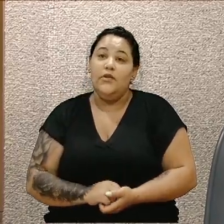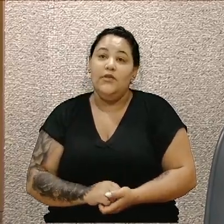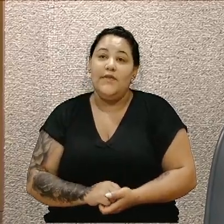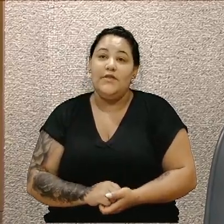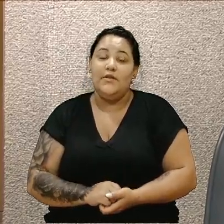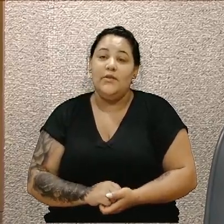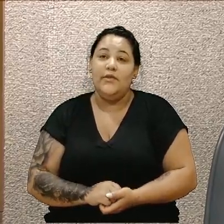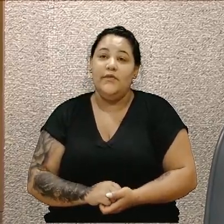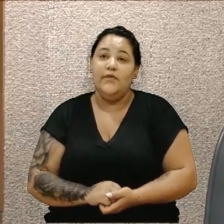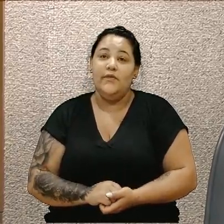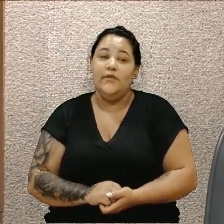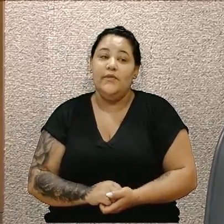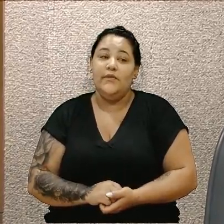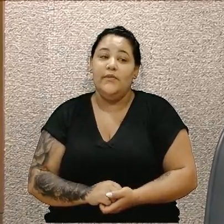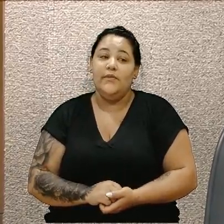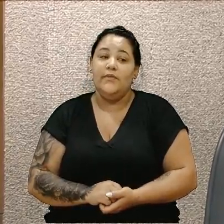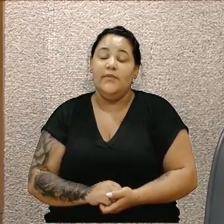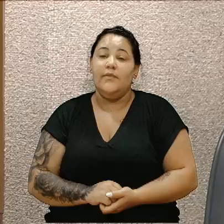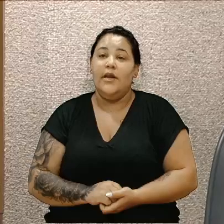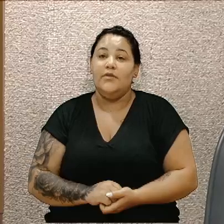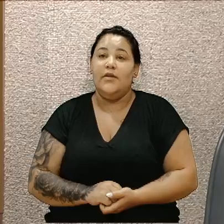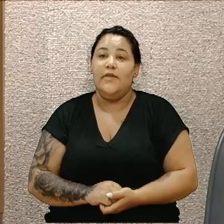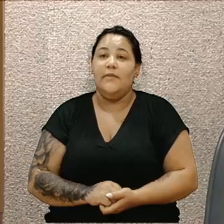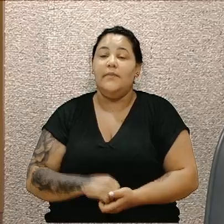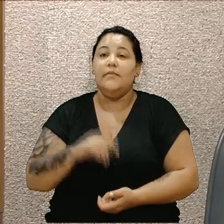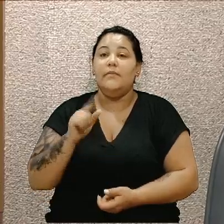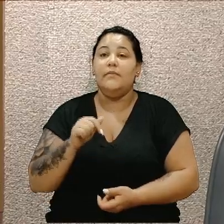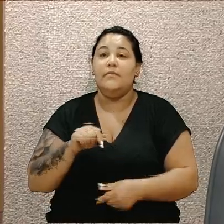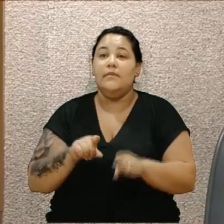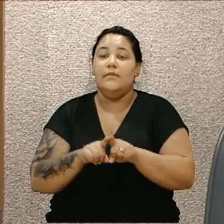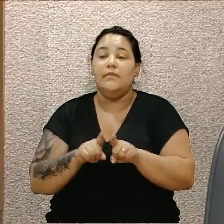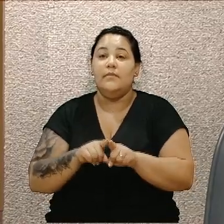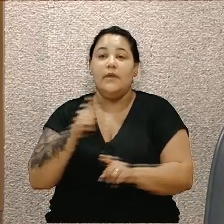contenção, né? Copiando São Paulo.